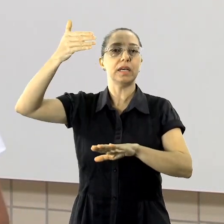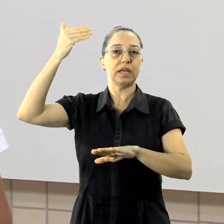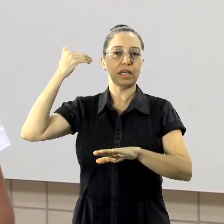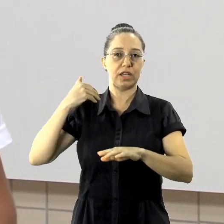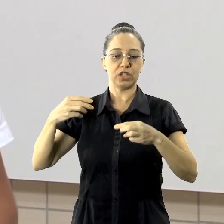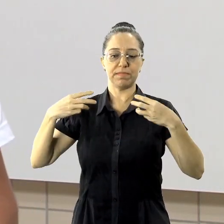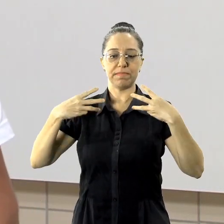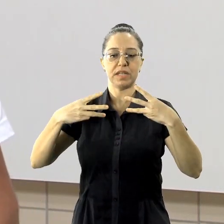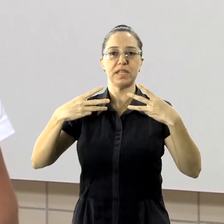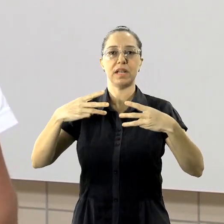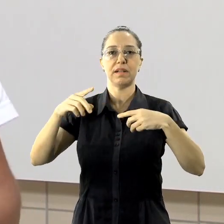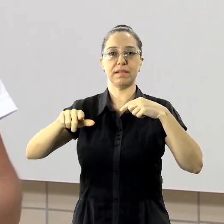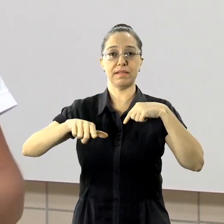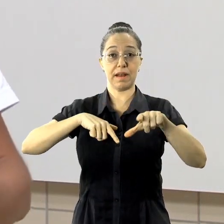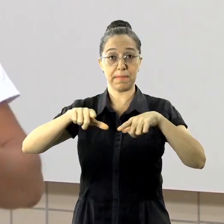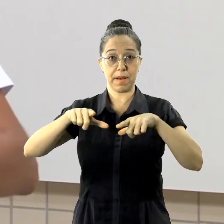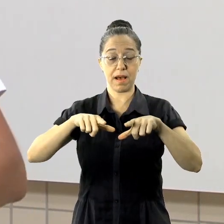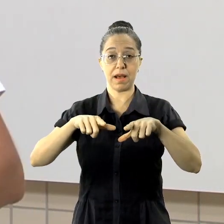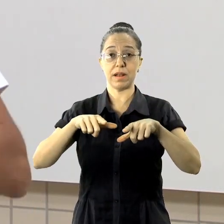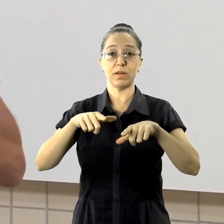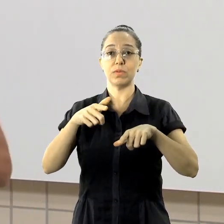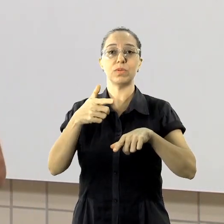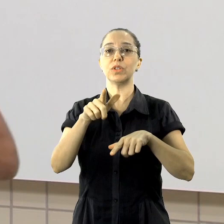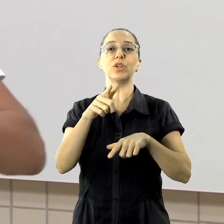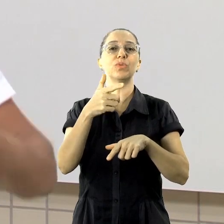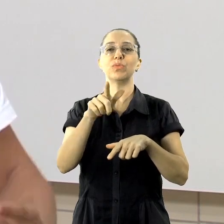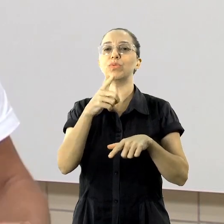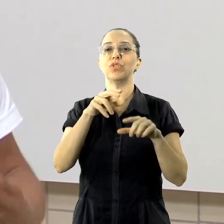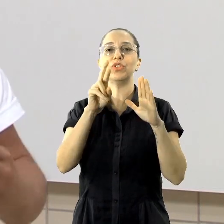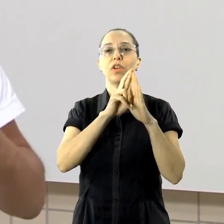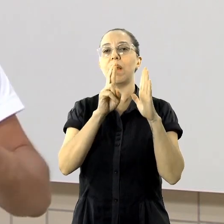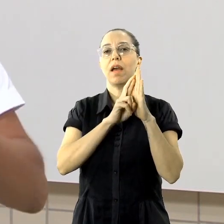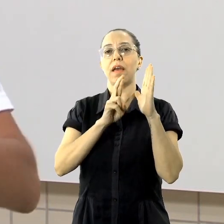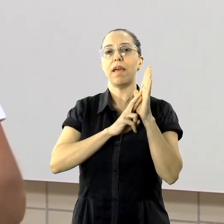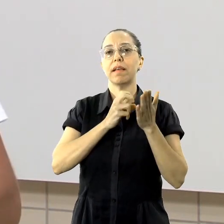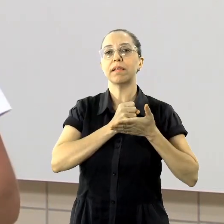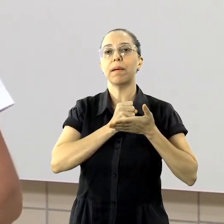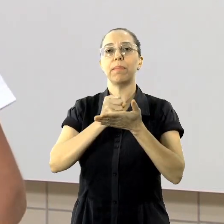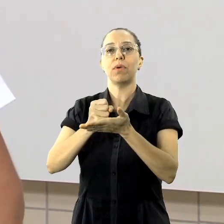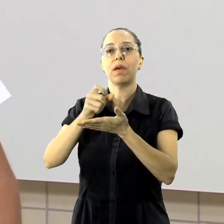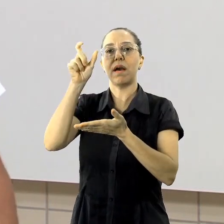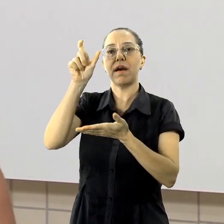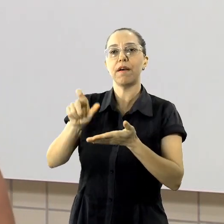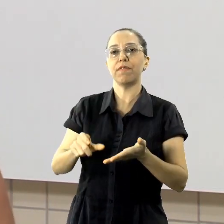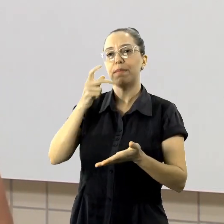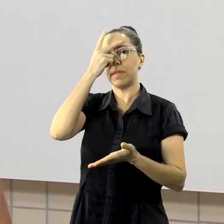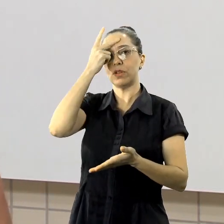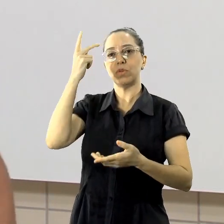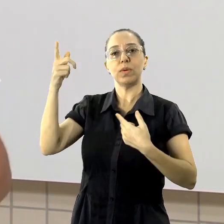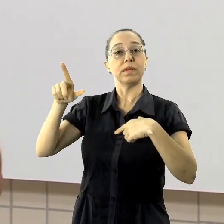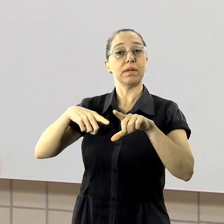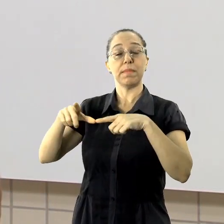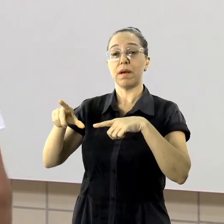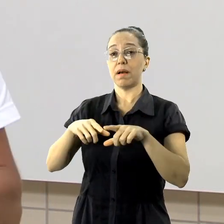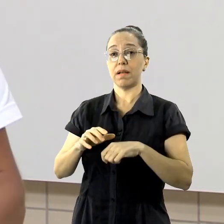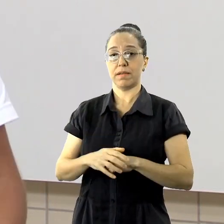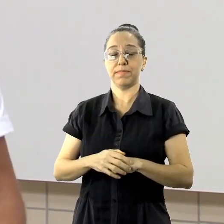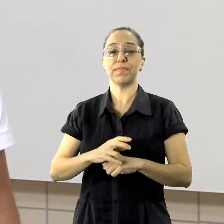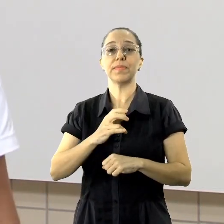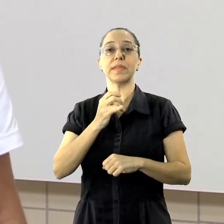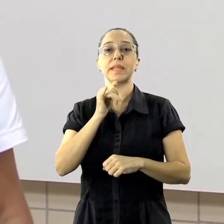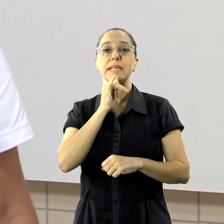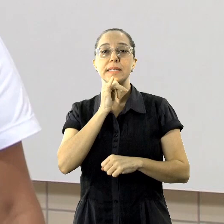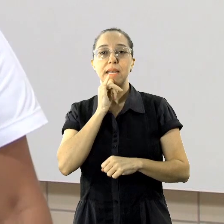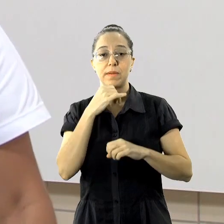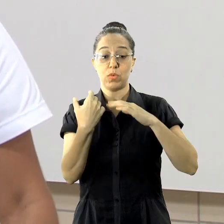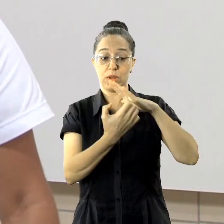do Trabalho, não existiam regras que davam amparo, que davam direito ao trabalhador. Uma empresa poderia